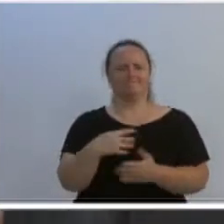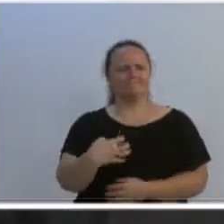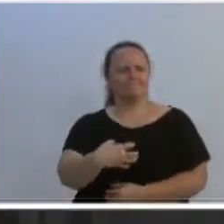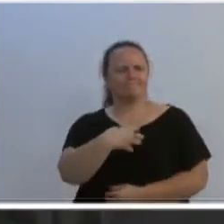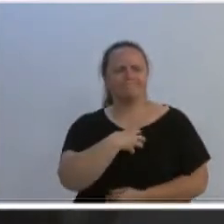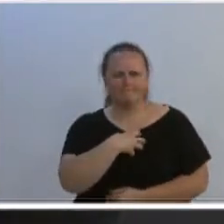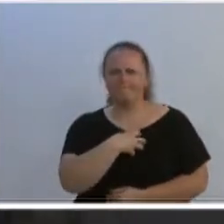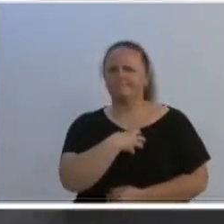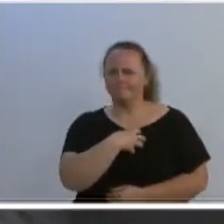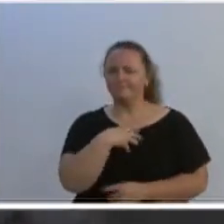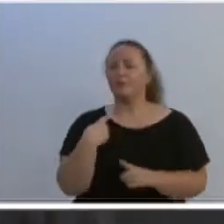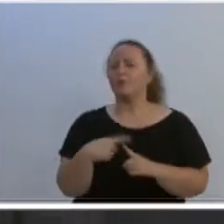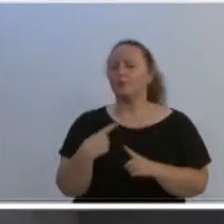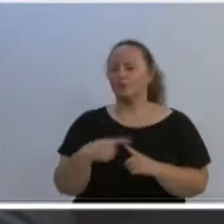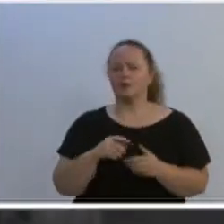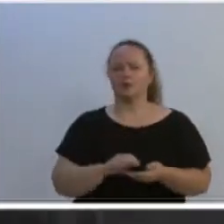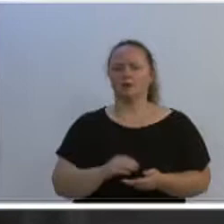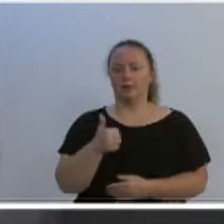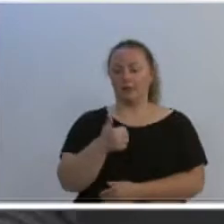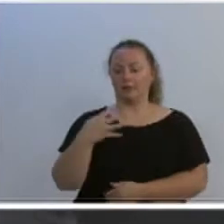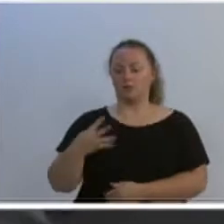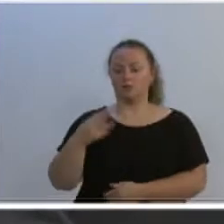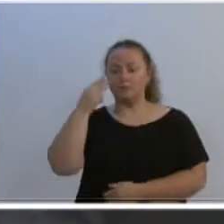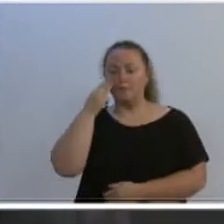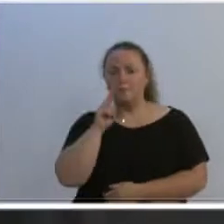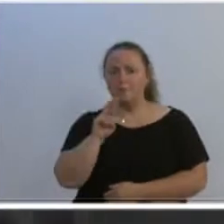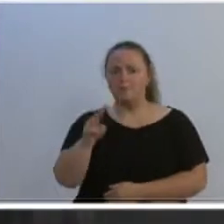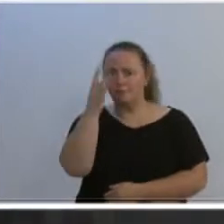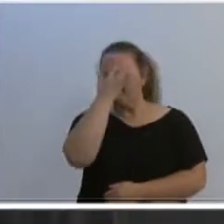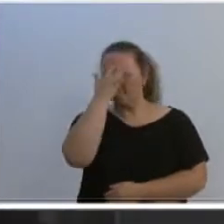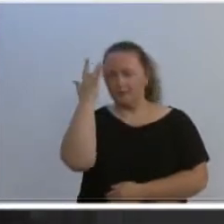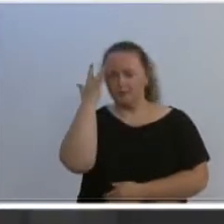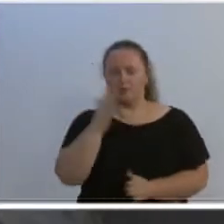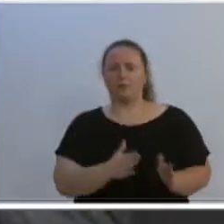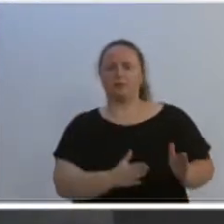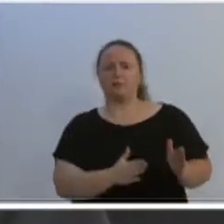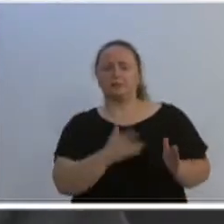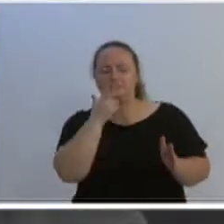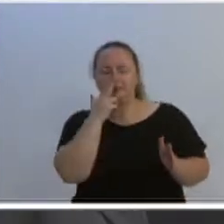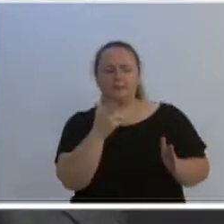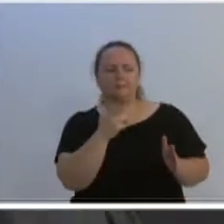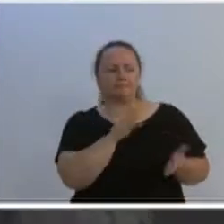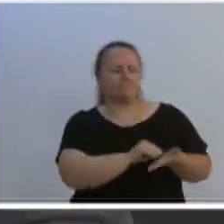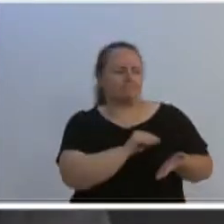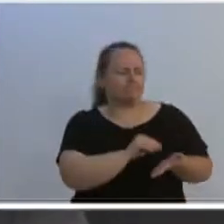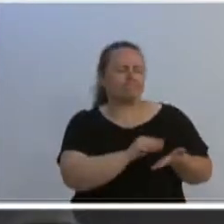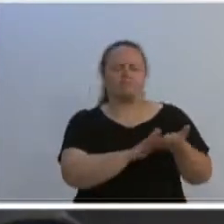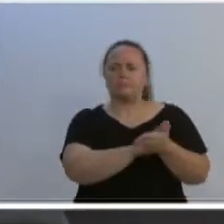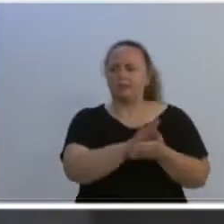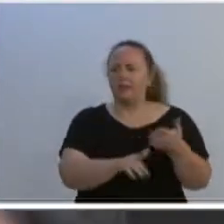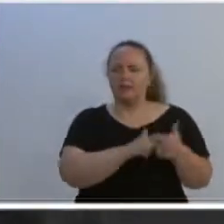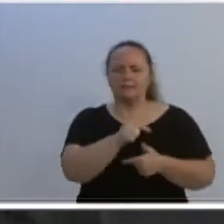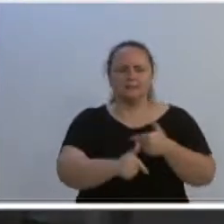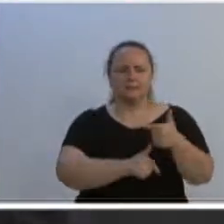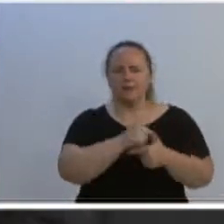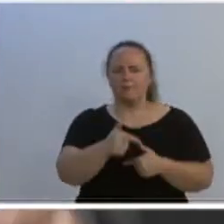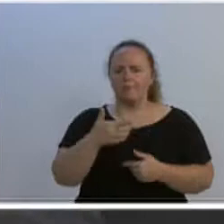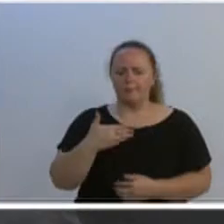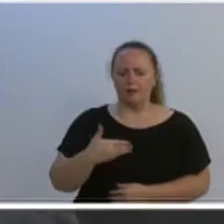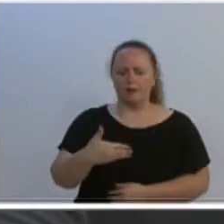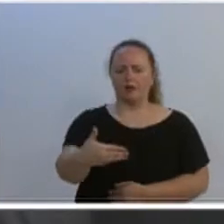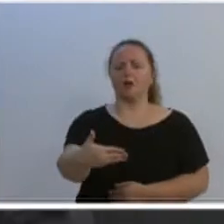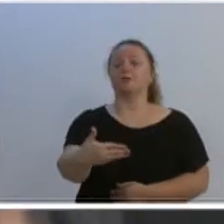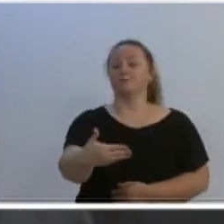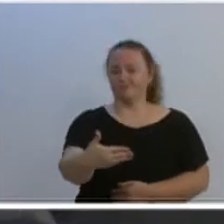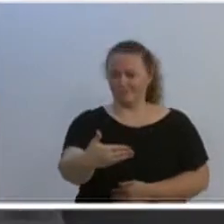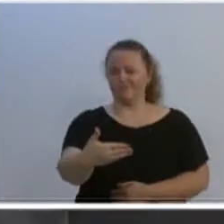sim, pois são 14 milhões de desempregados deixados como herança pelo desgoverno do PT e de vários